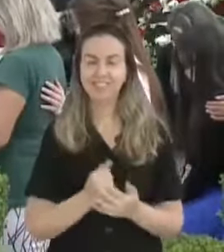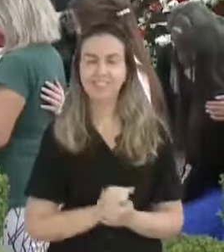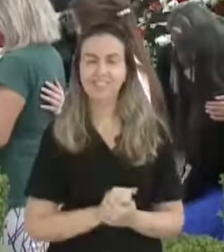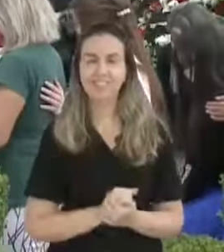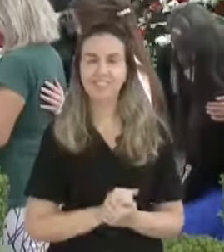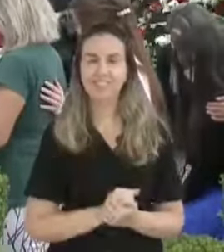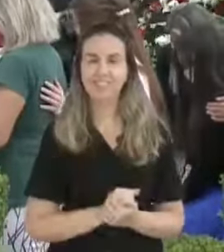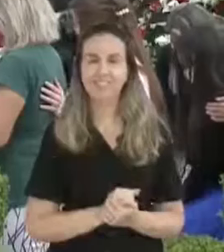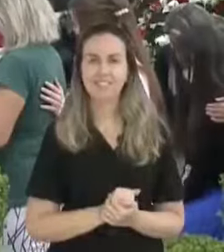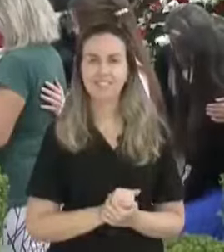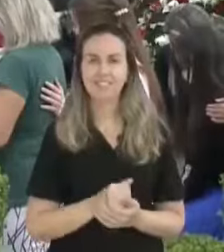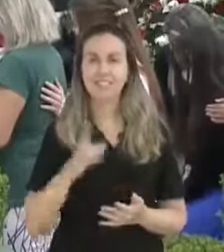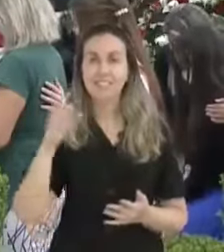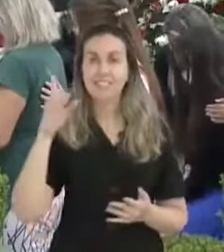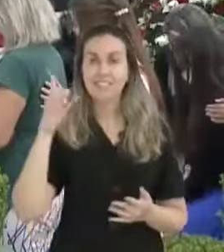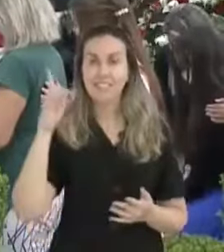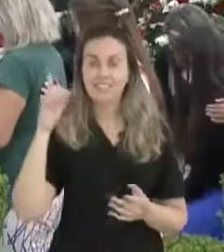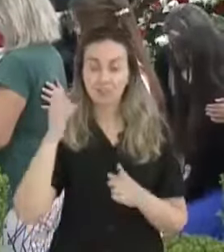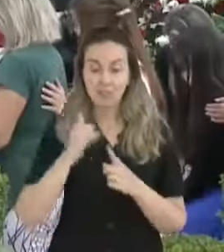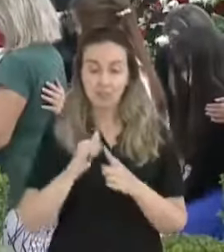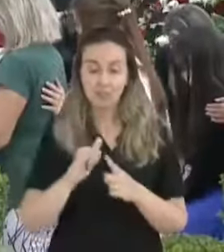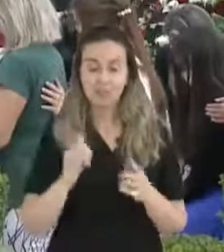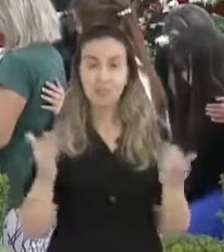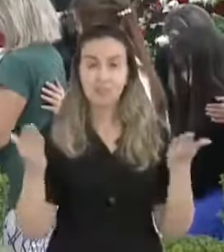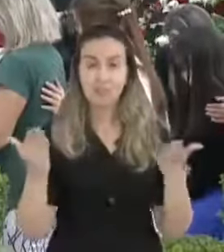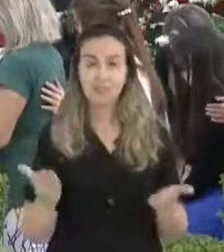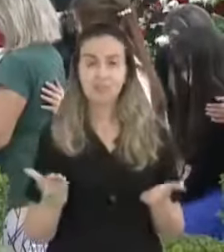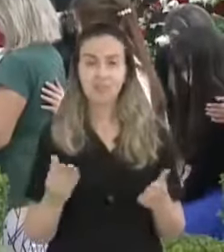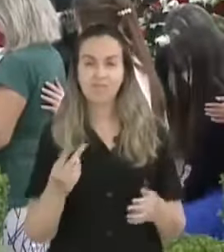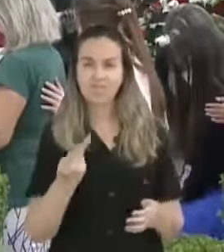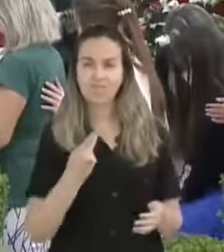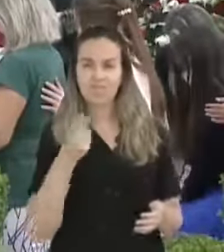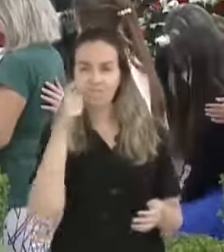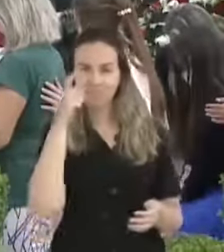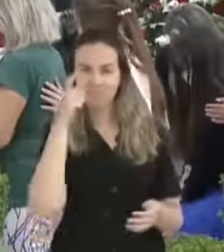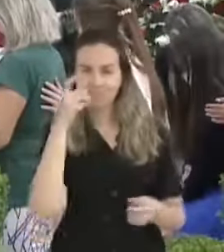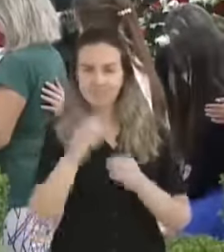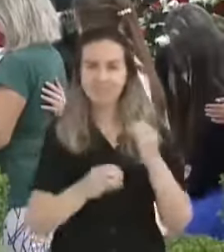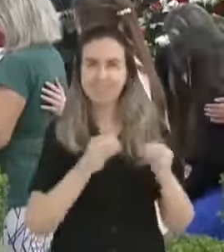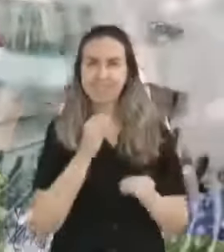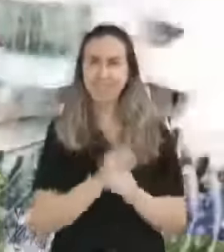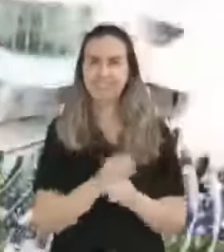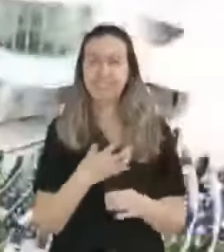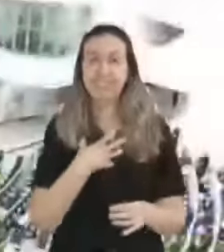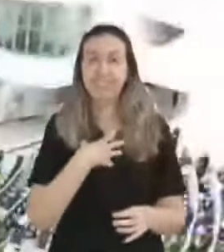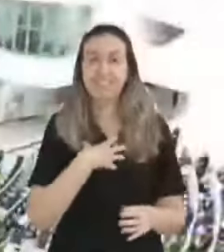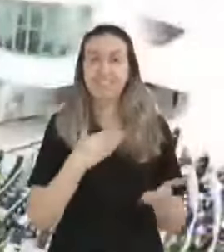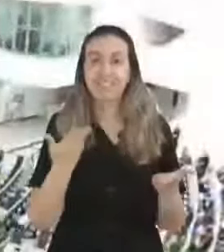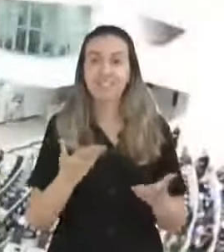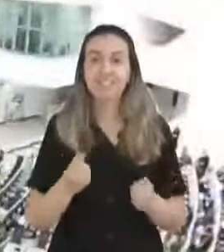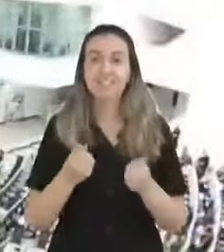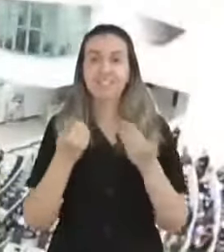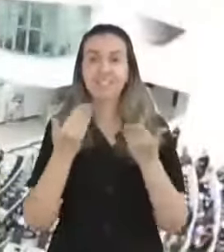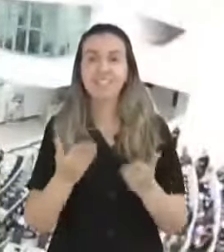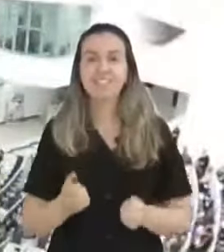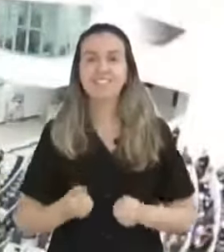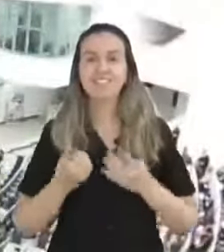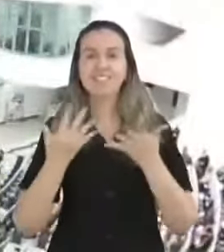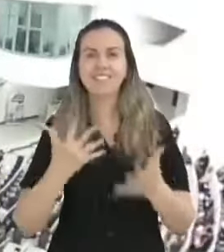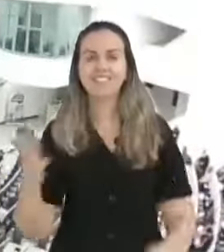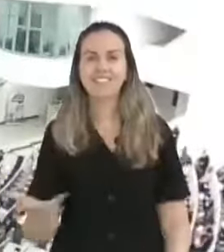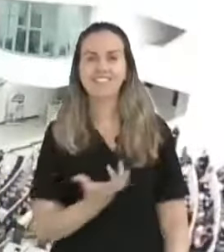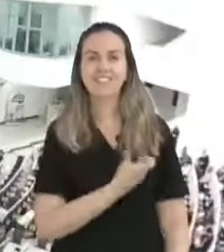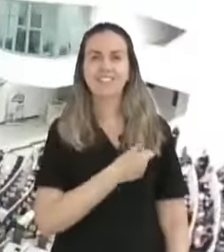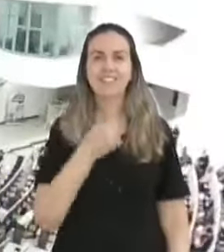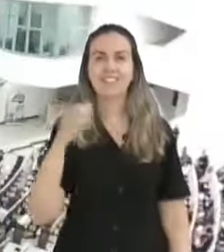É com você mesmo que Deus está falando. Você que está nos assistindo, eu sinto que Deus quer salvar mais.